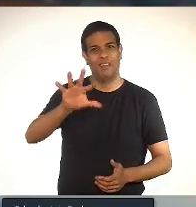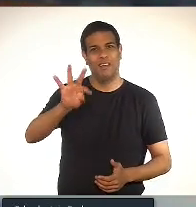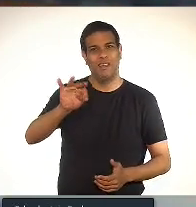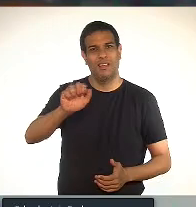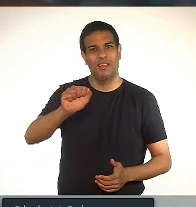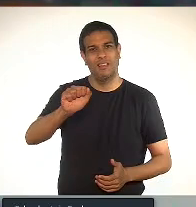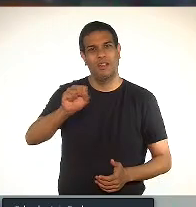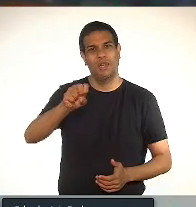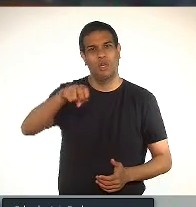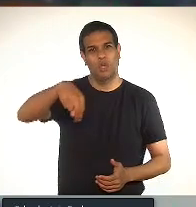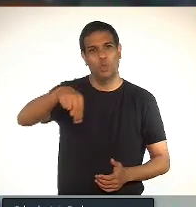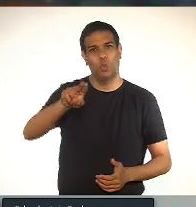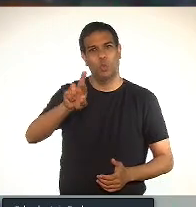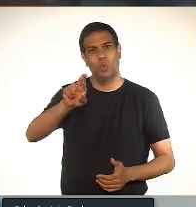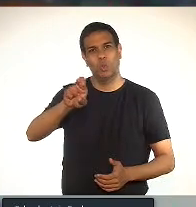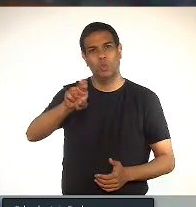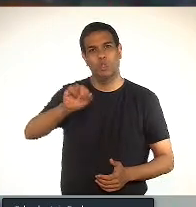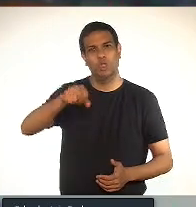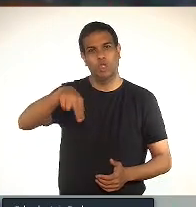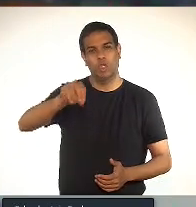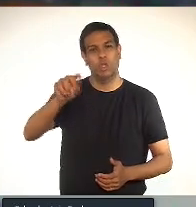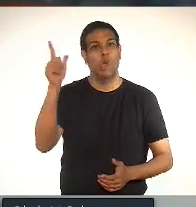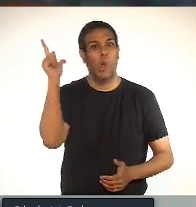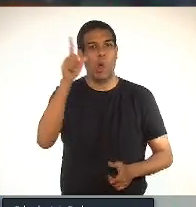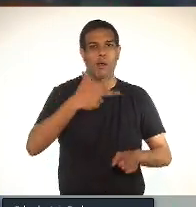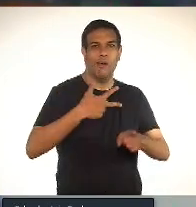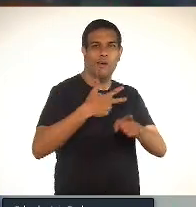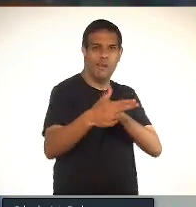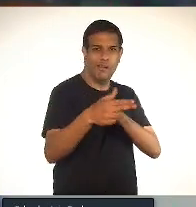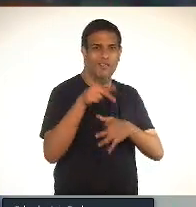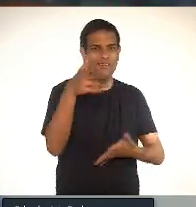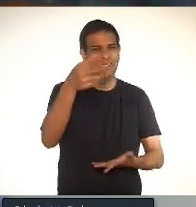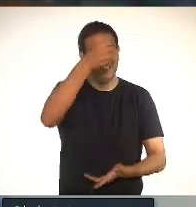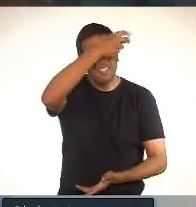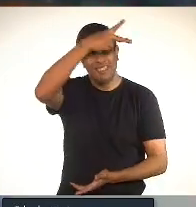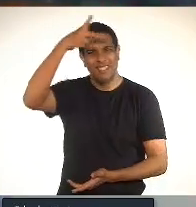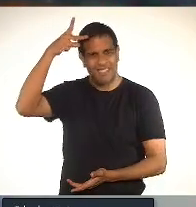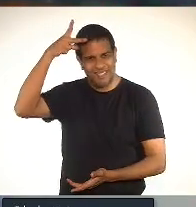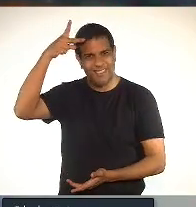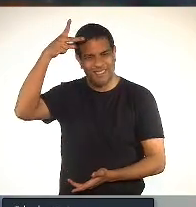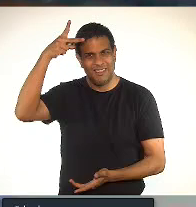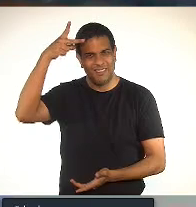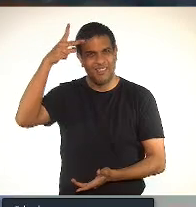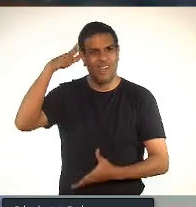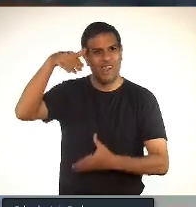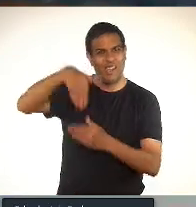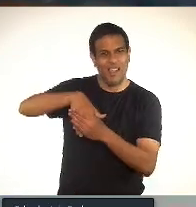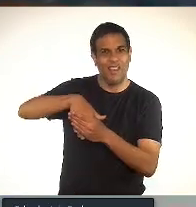um homem de esquerda e ganhou aquela eleição de